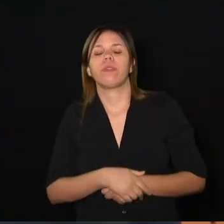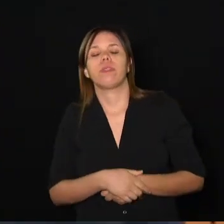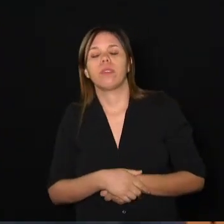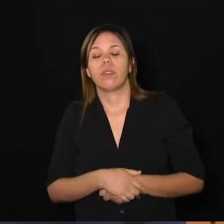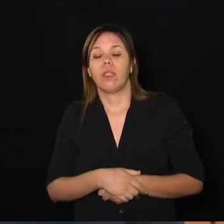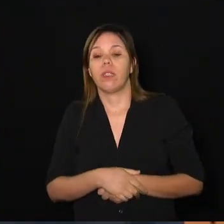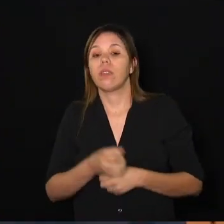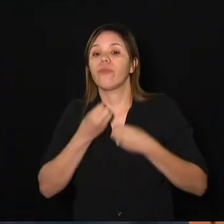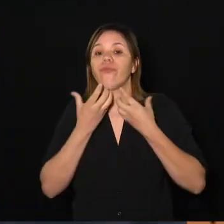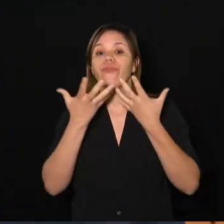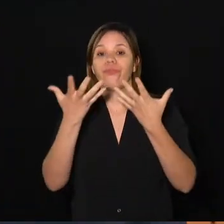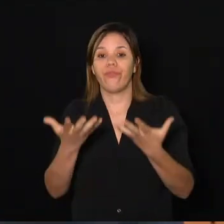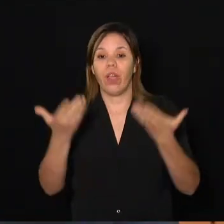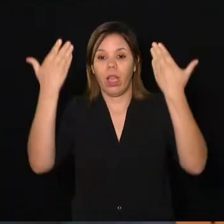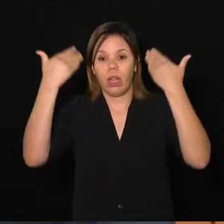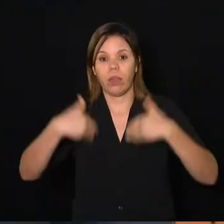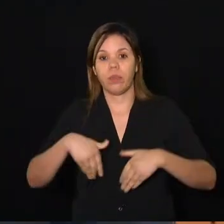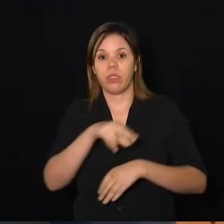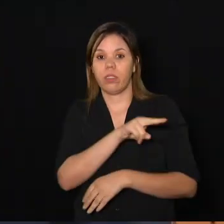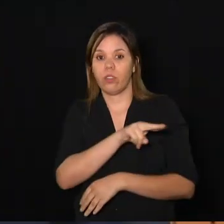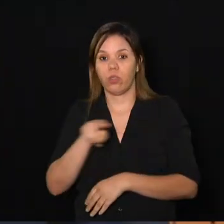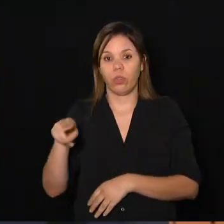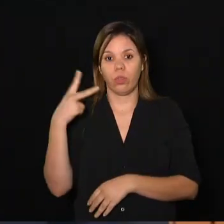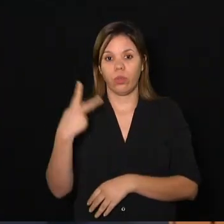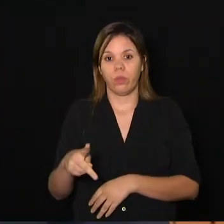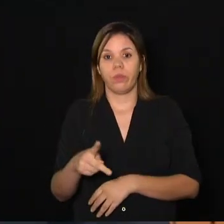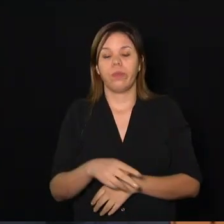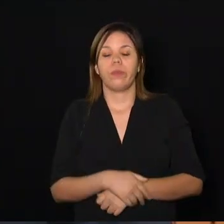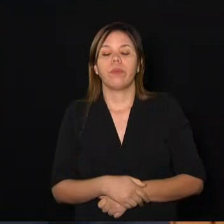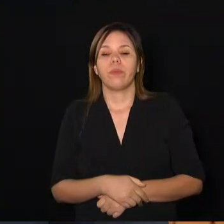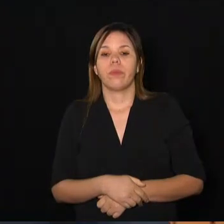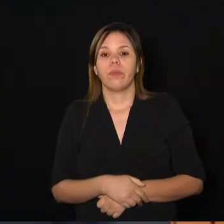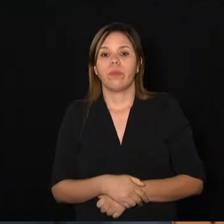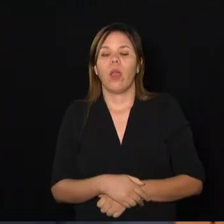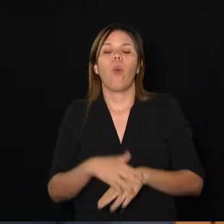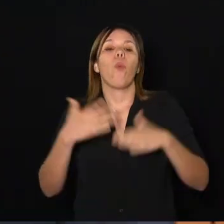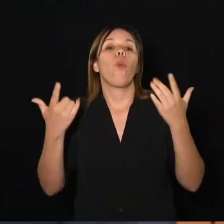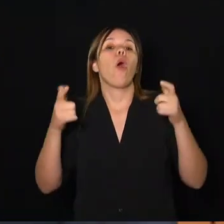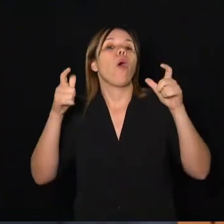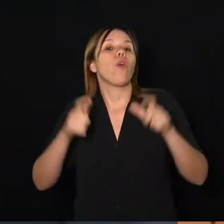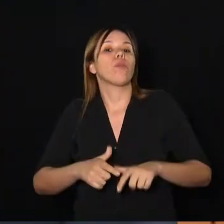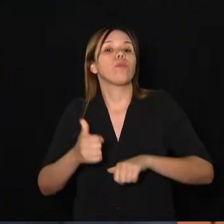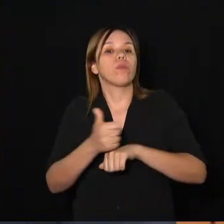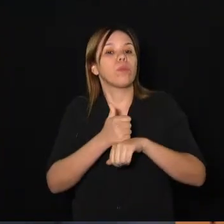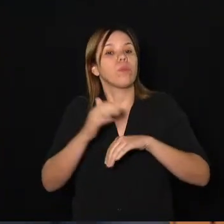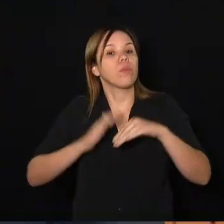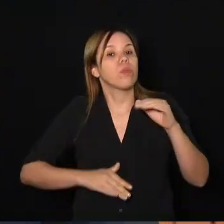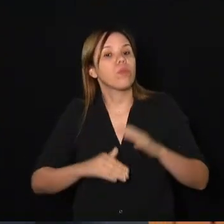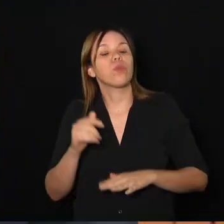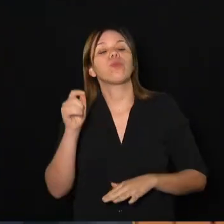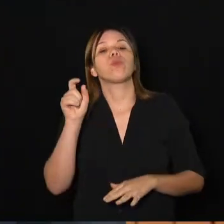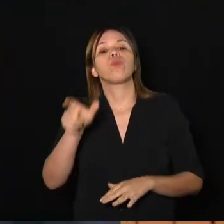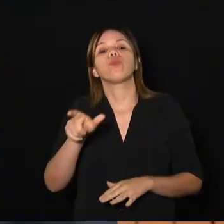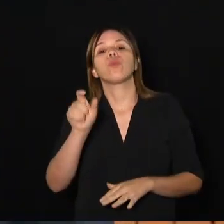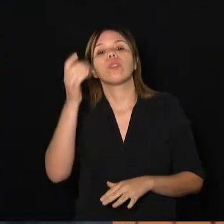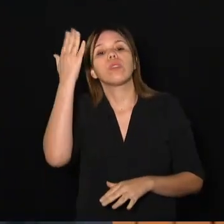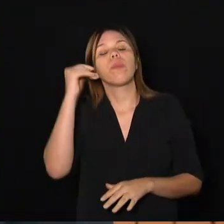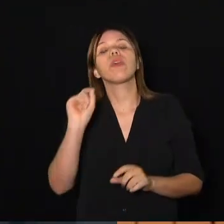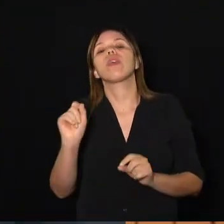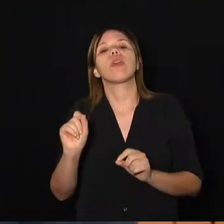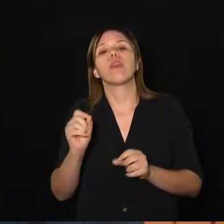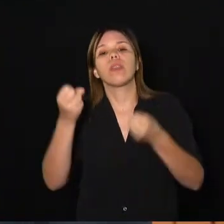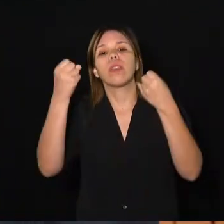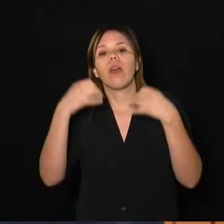da fala se apresenta o nome a sua representação para que possamos identificar cada um que